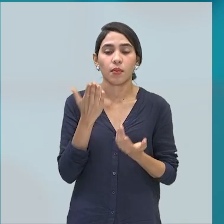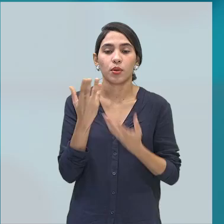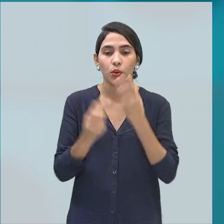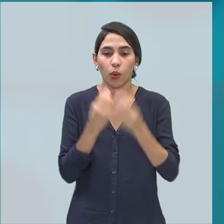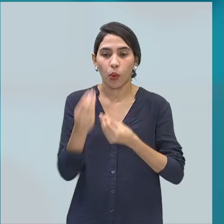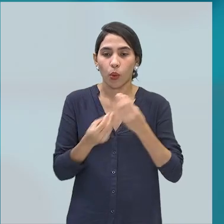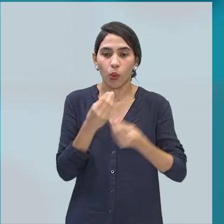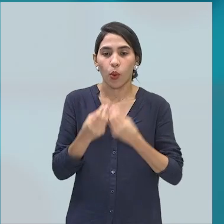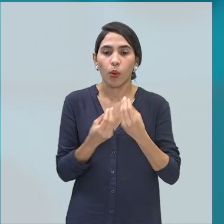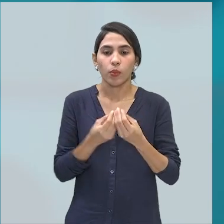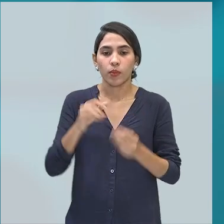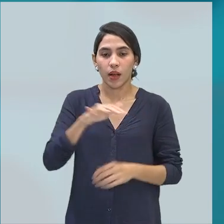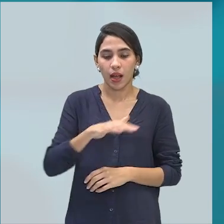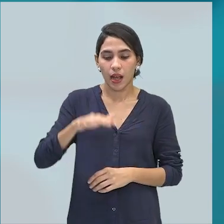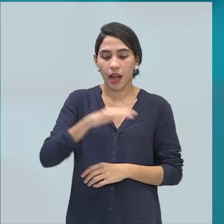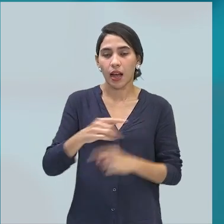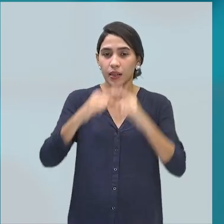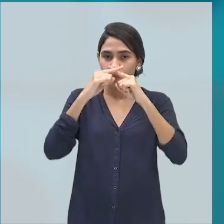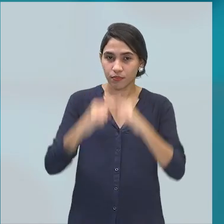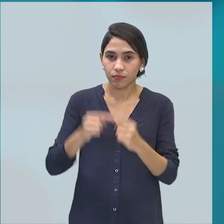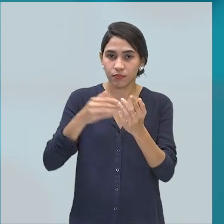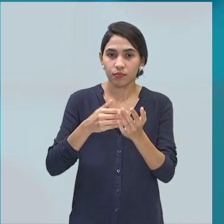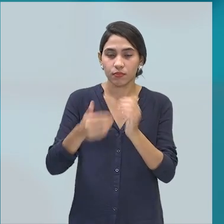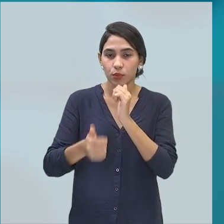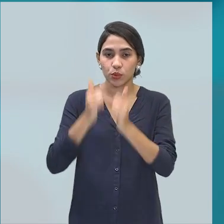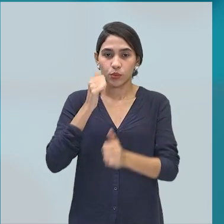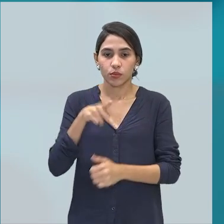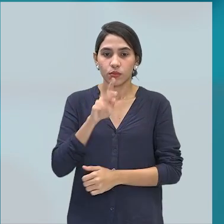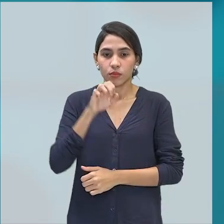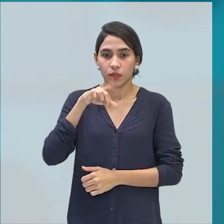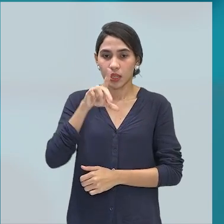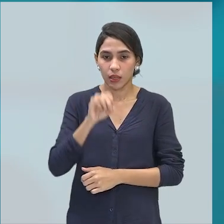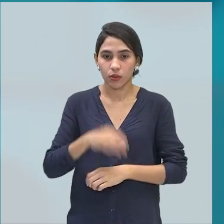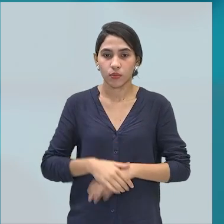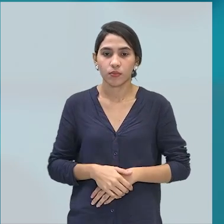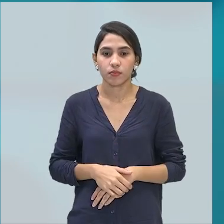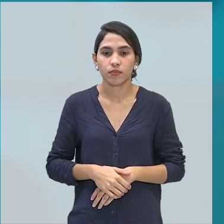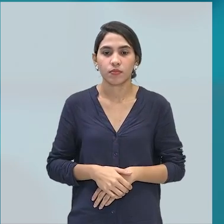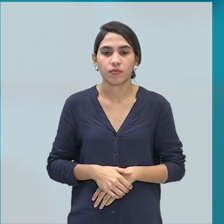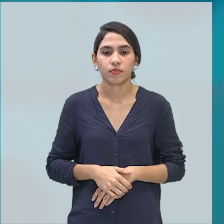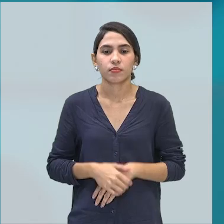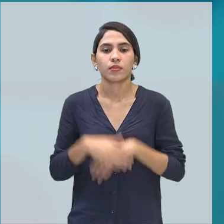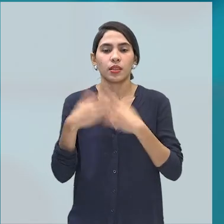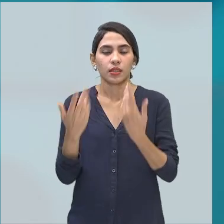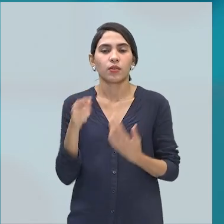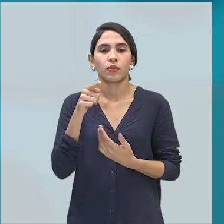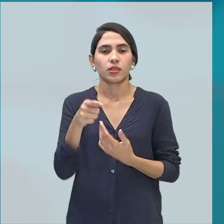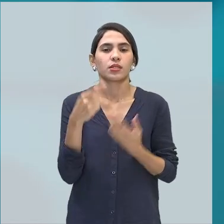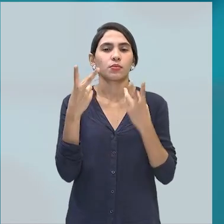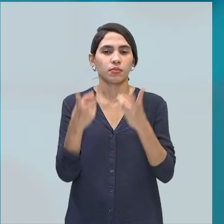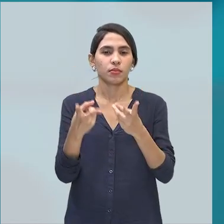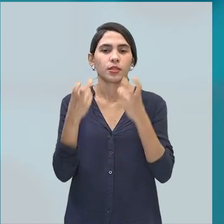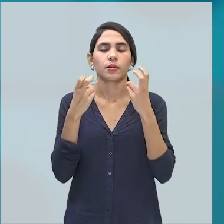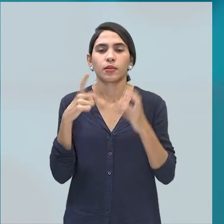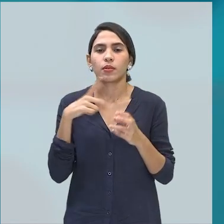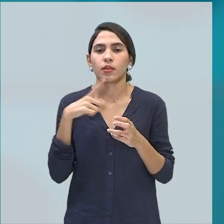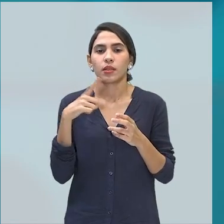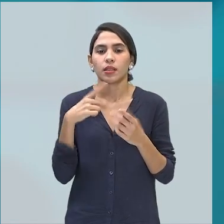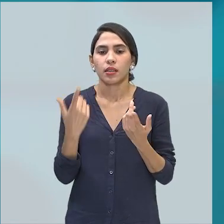questão da área do combate, que é o Kendo. E aí vocês viram ali que nós temos